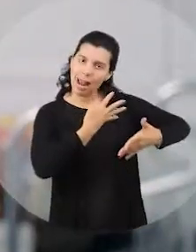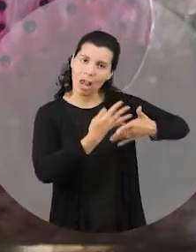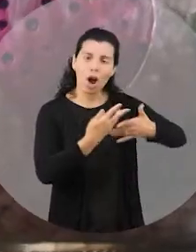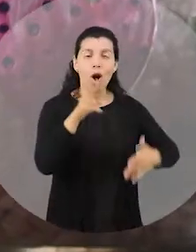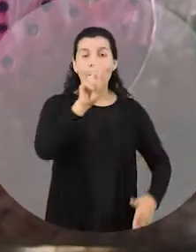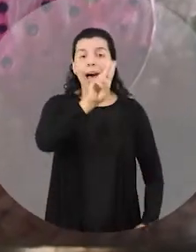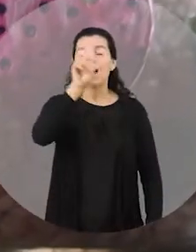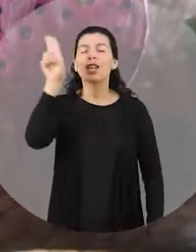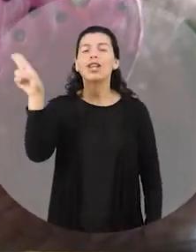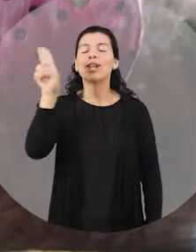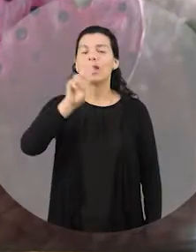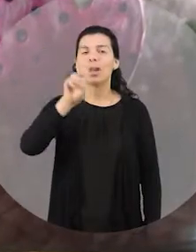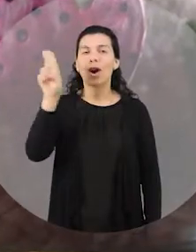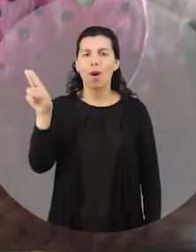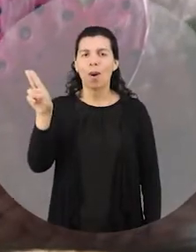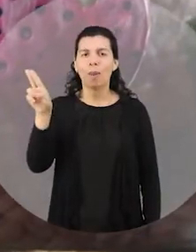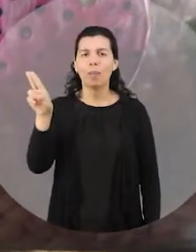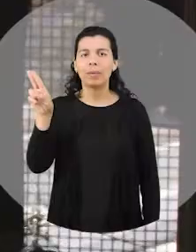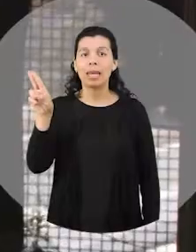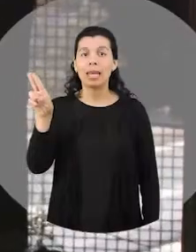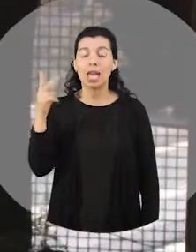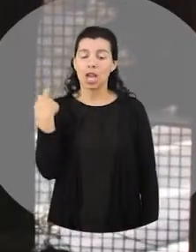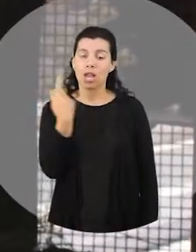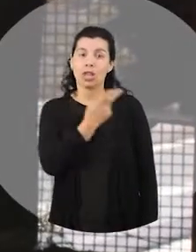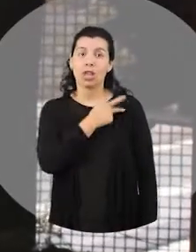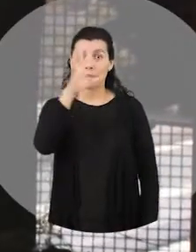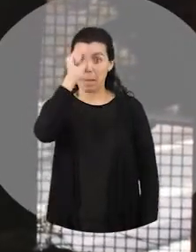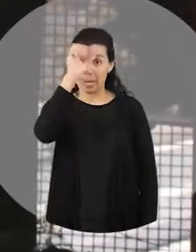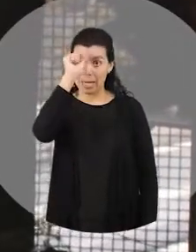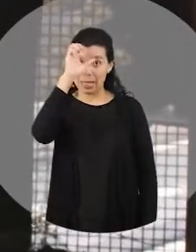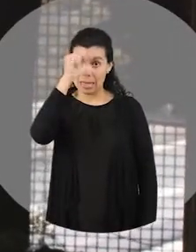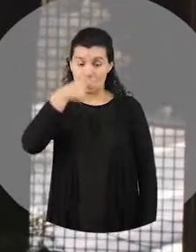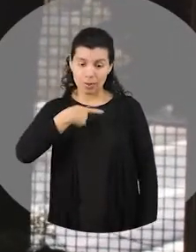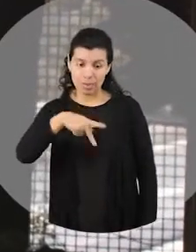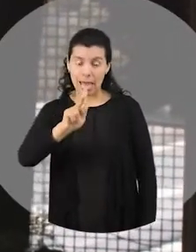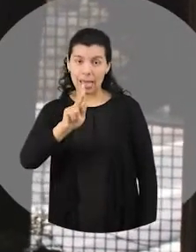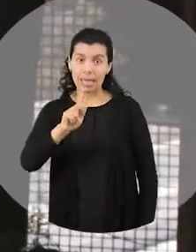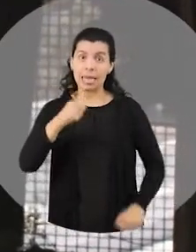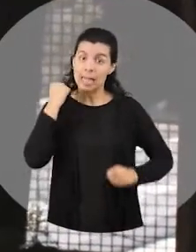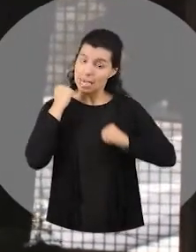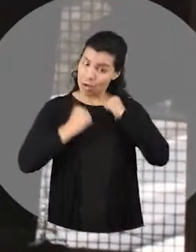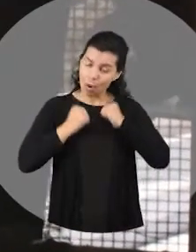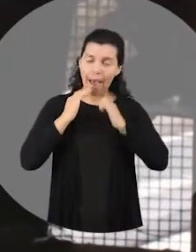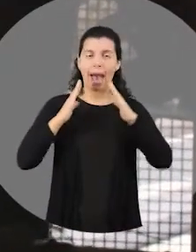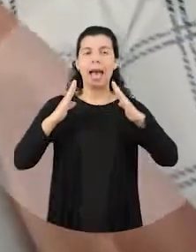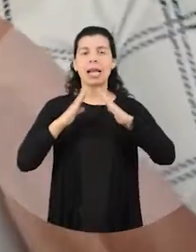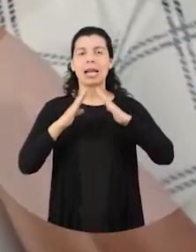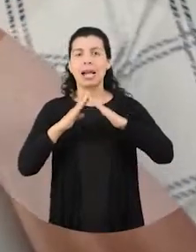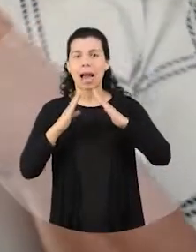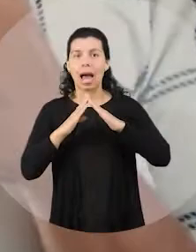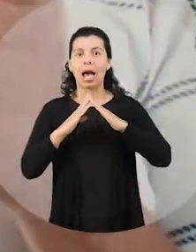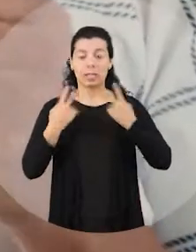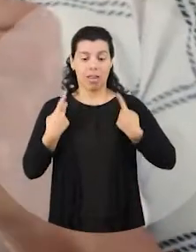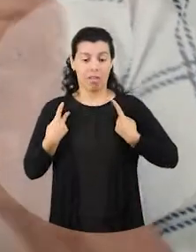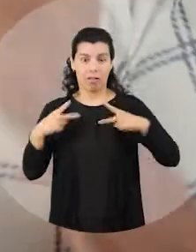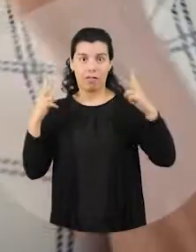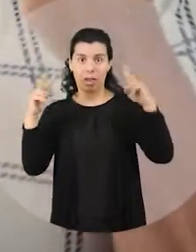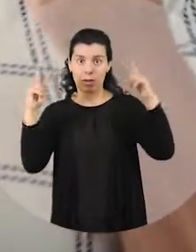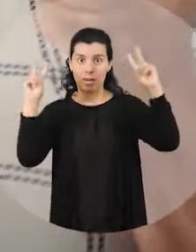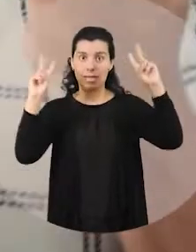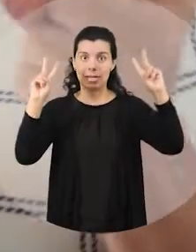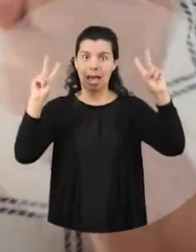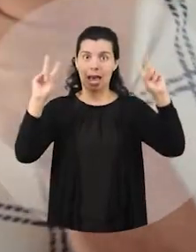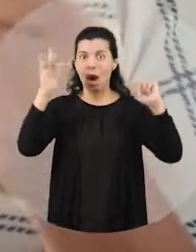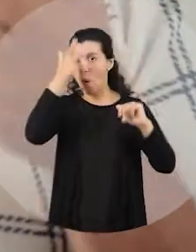nome gente não aprendeu Só correr atrás de moradia aprendi com bolos de valorizar de ser uma pessoa